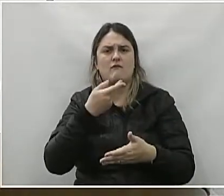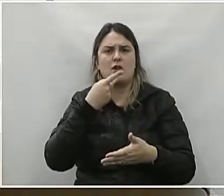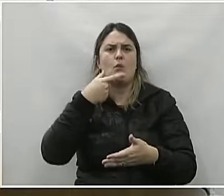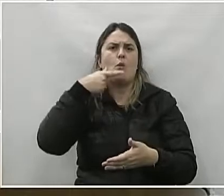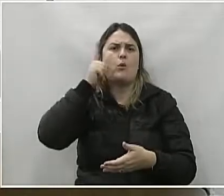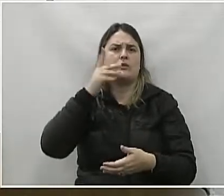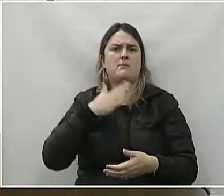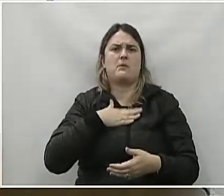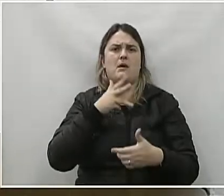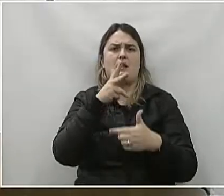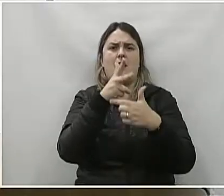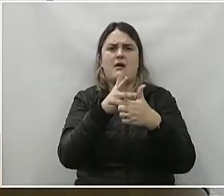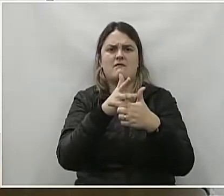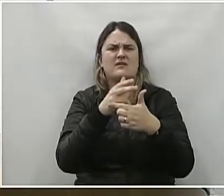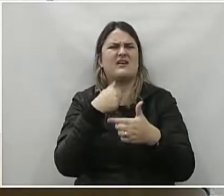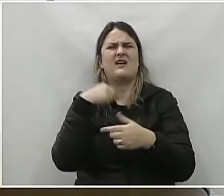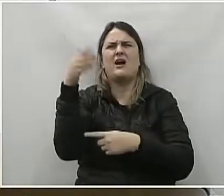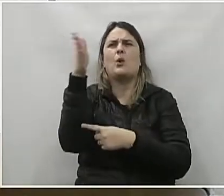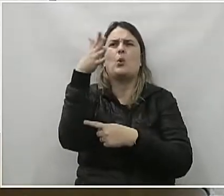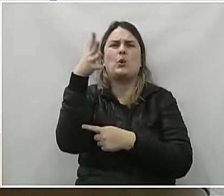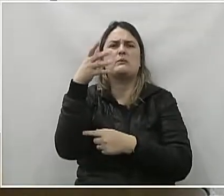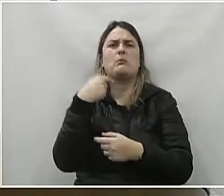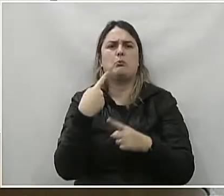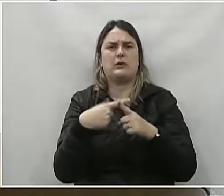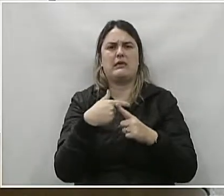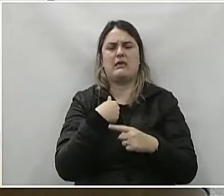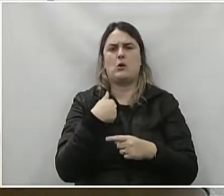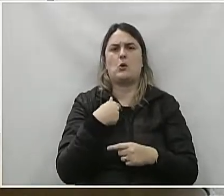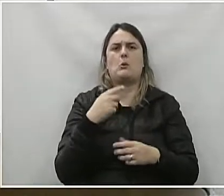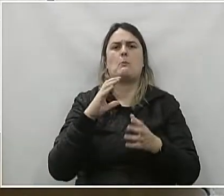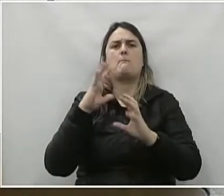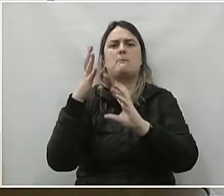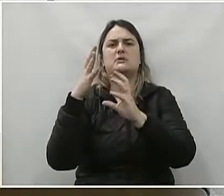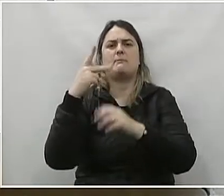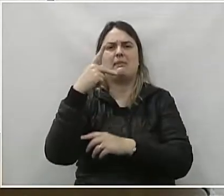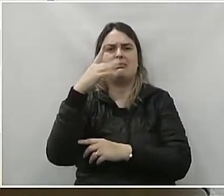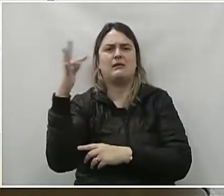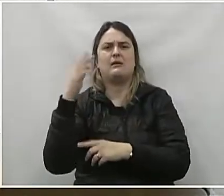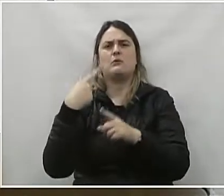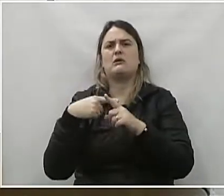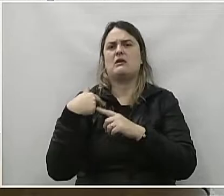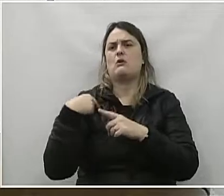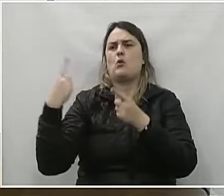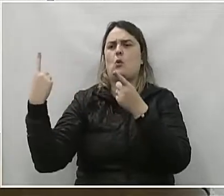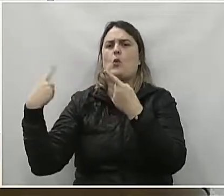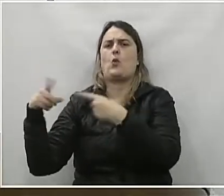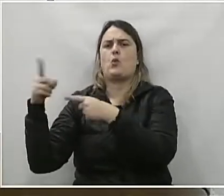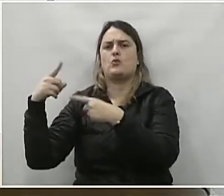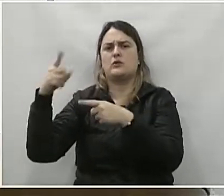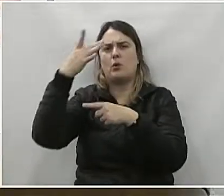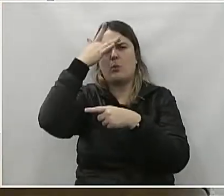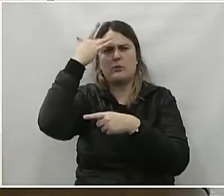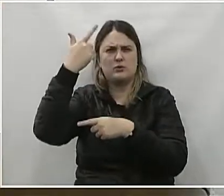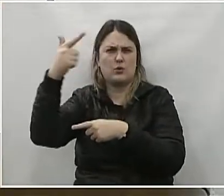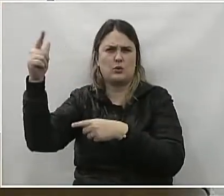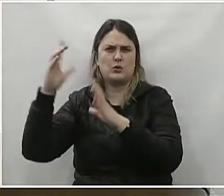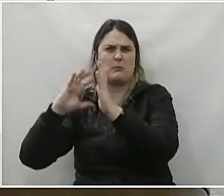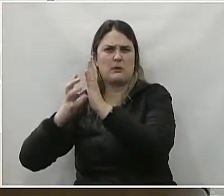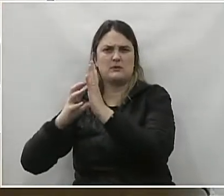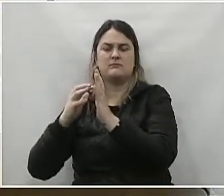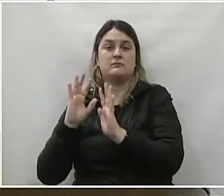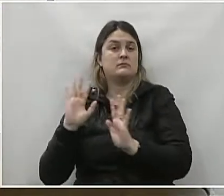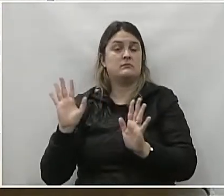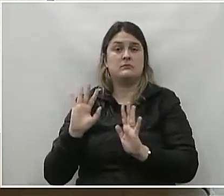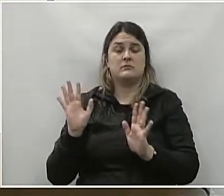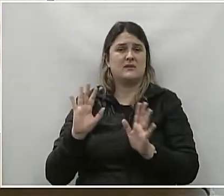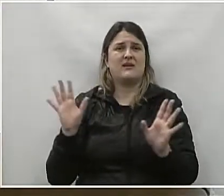nós não temos que erguer aqui bandeira porque eu sou do PT, porque eu não me dou com fulano, porque eu sou do PSDB, porque eu sou do PR.